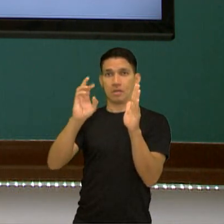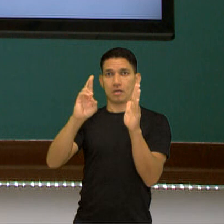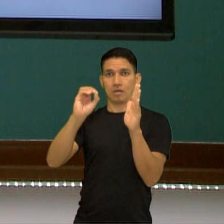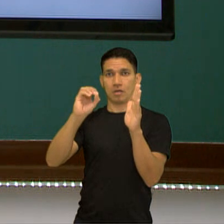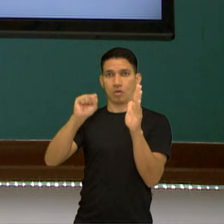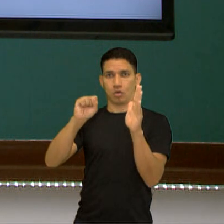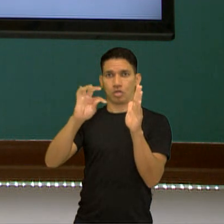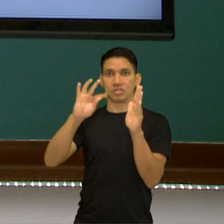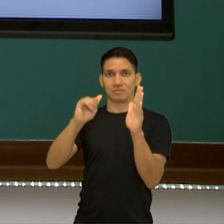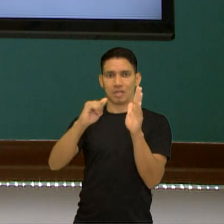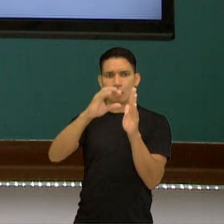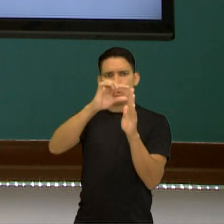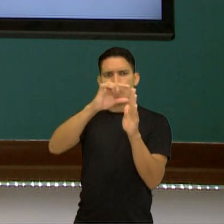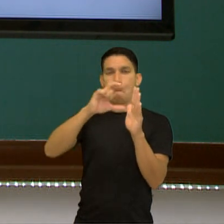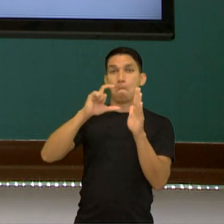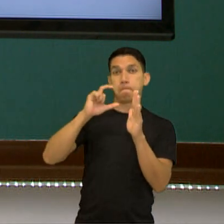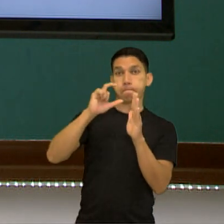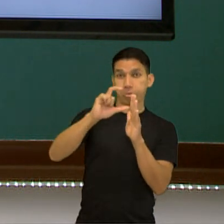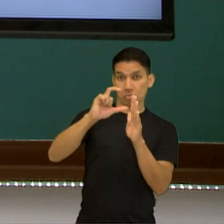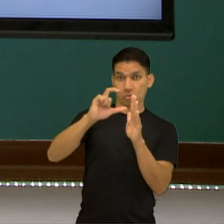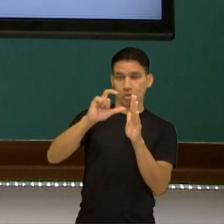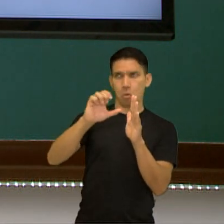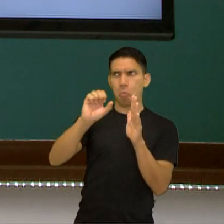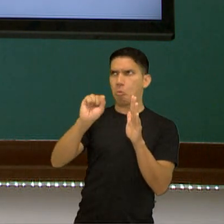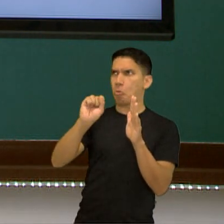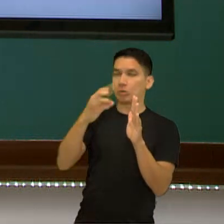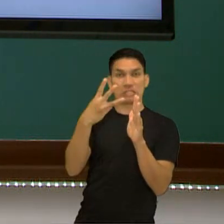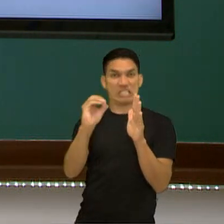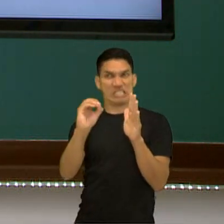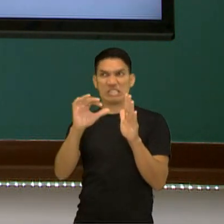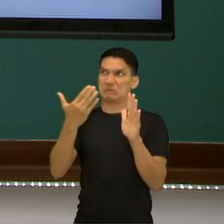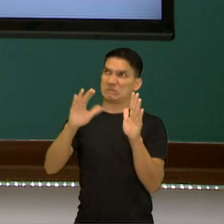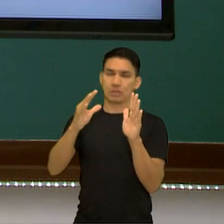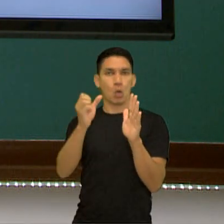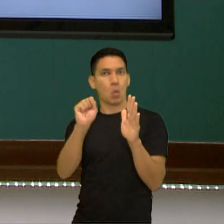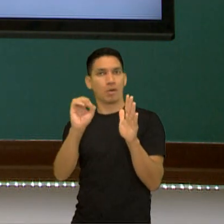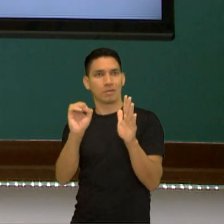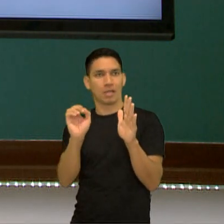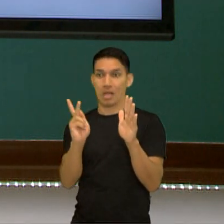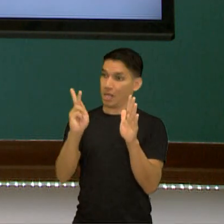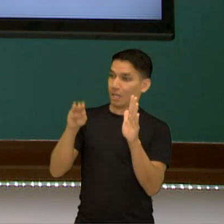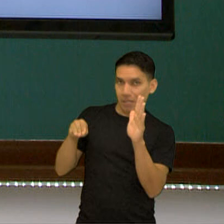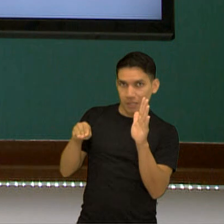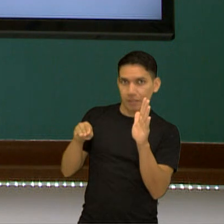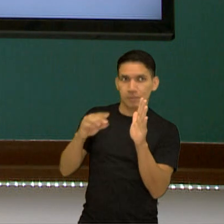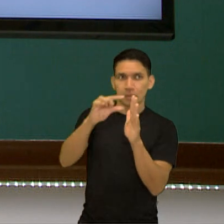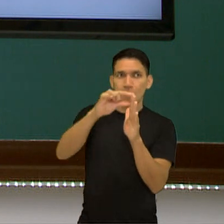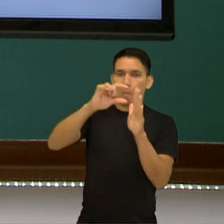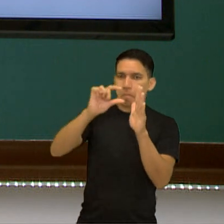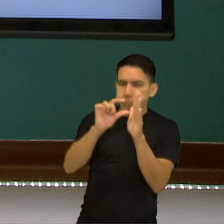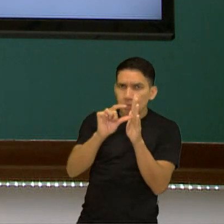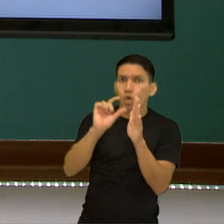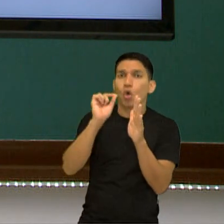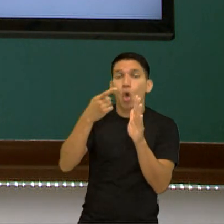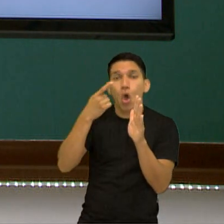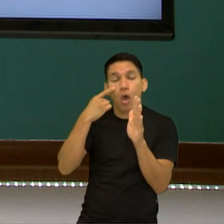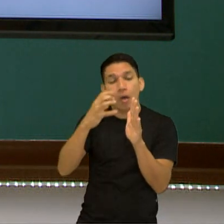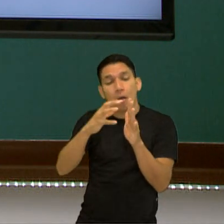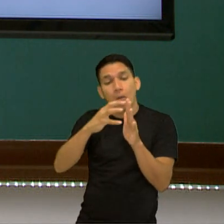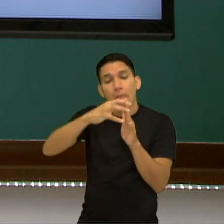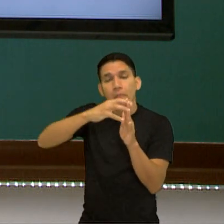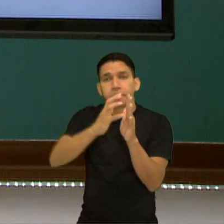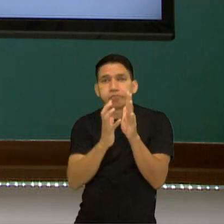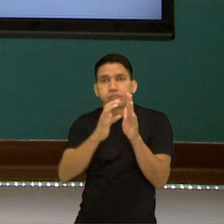80 quilômetros de profundidade. E a gente vai observar que a espessura do